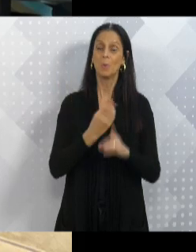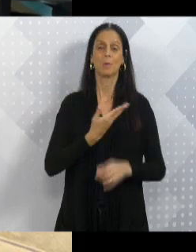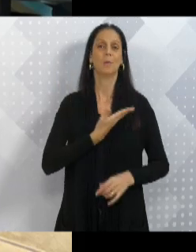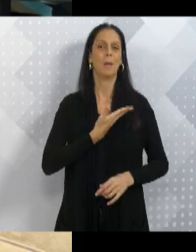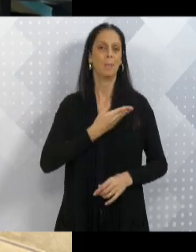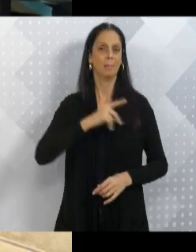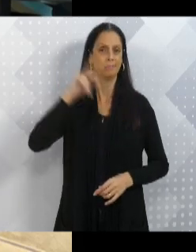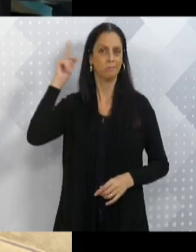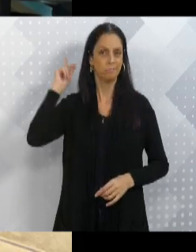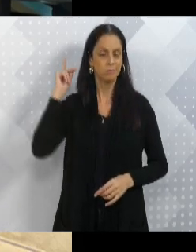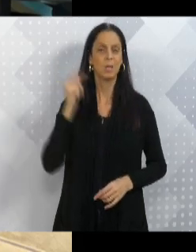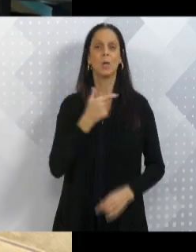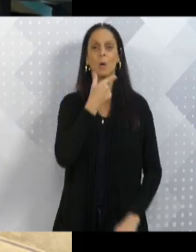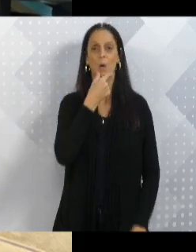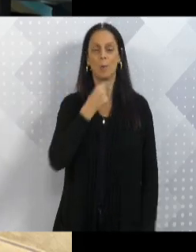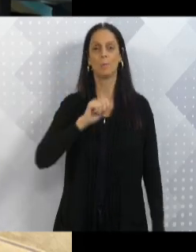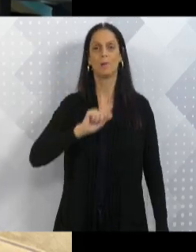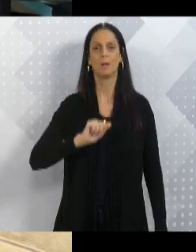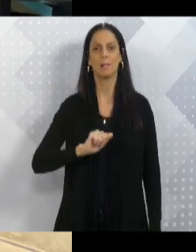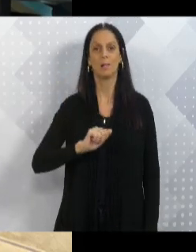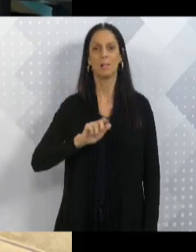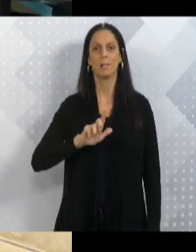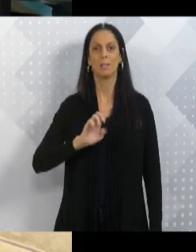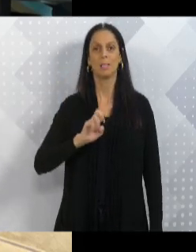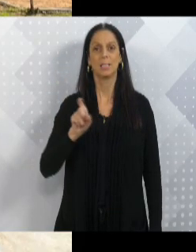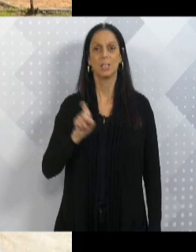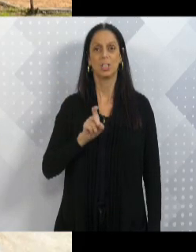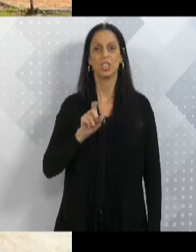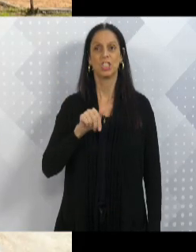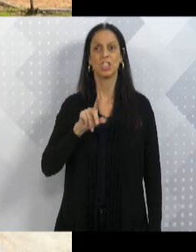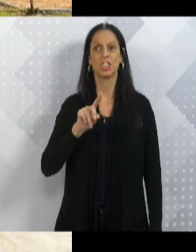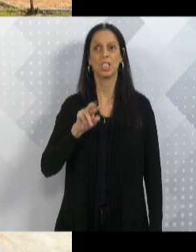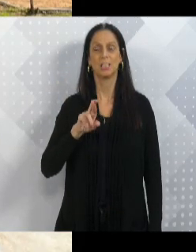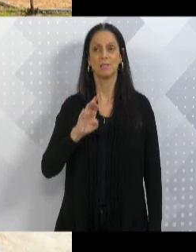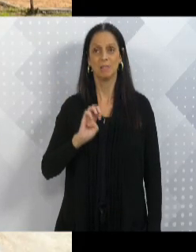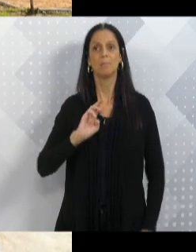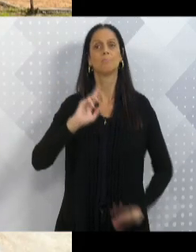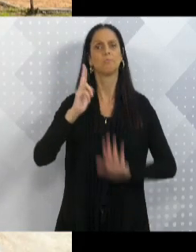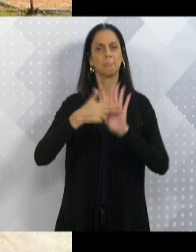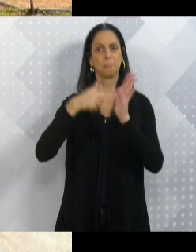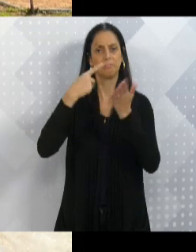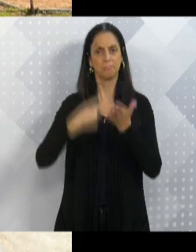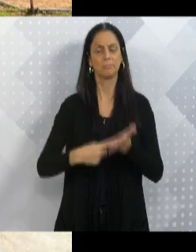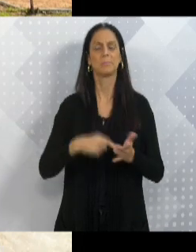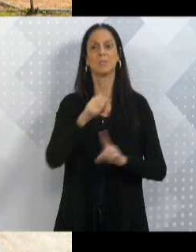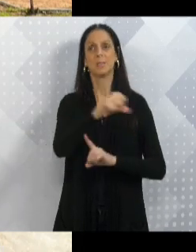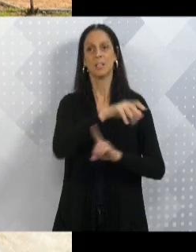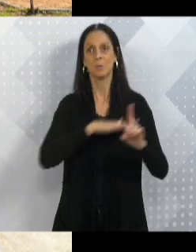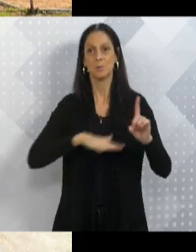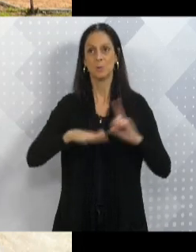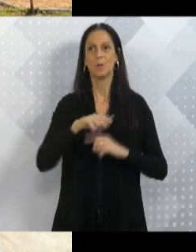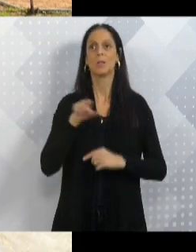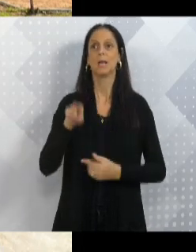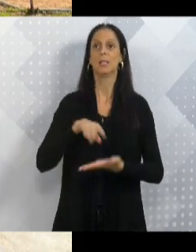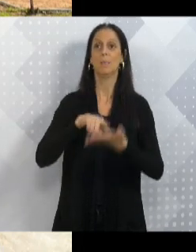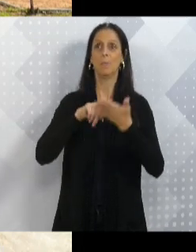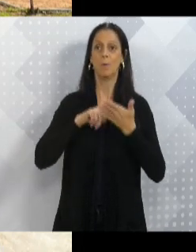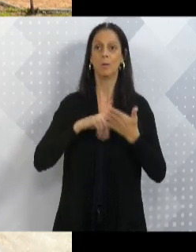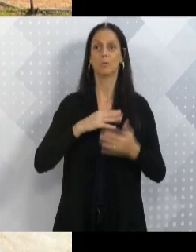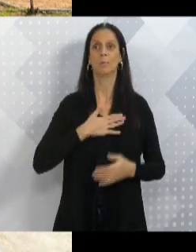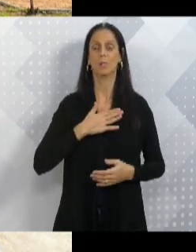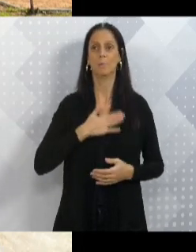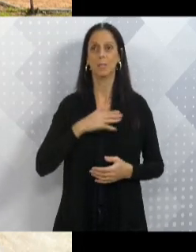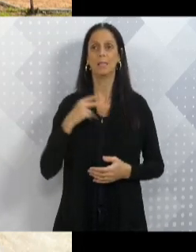o Alexandre Dorof, pessoa comprometida também com a sociedade. O Alexandre me mostrou aí